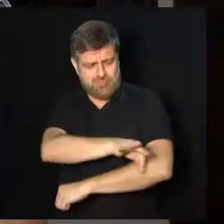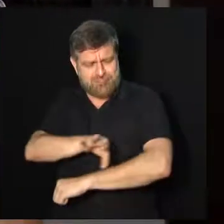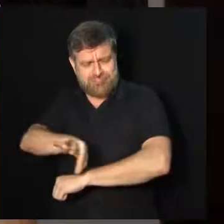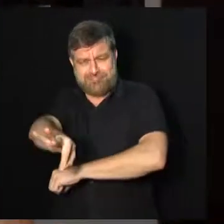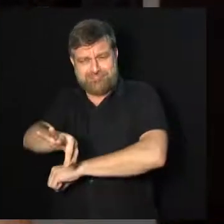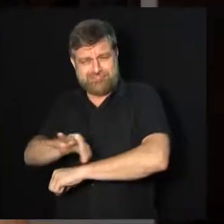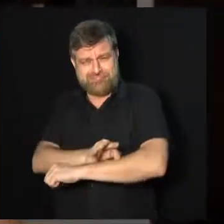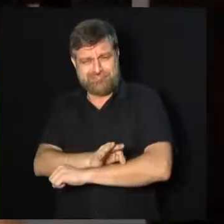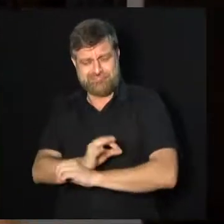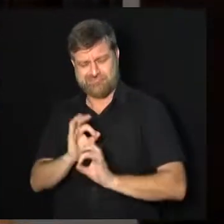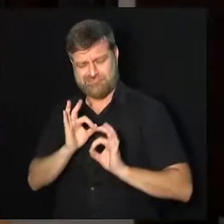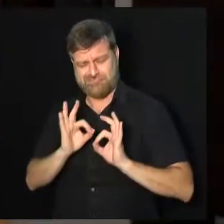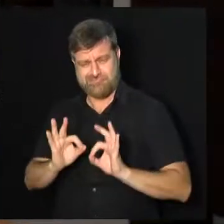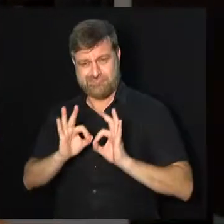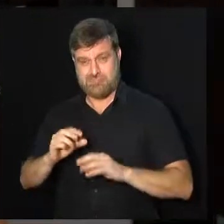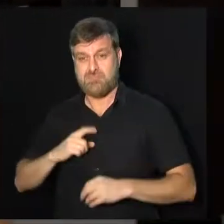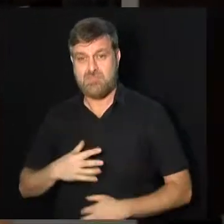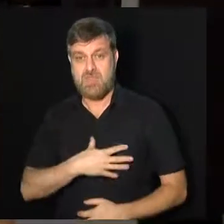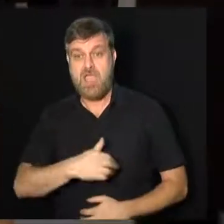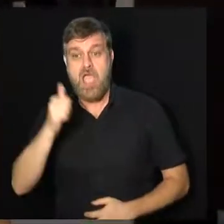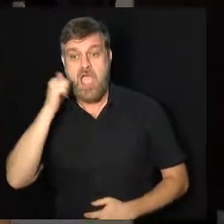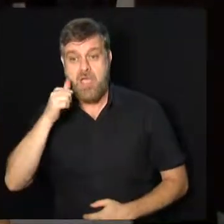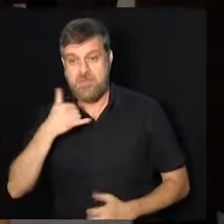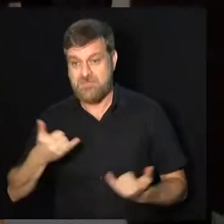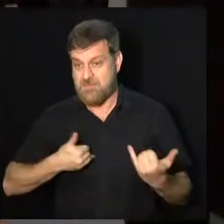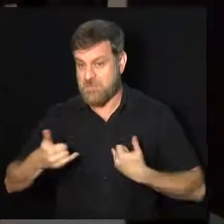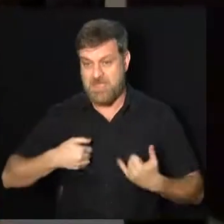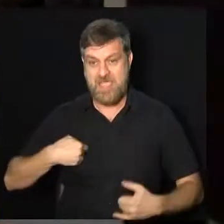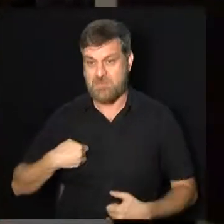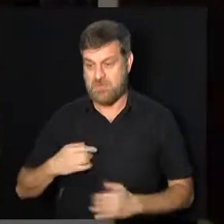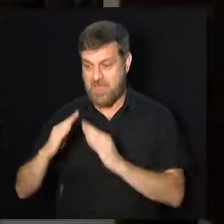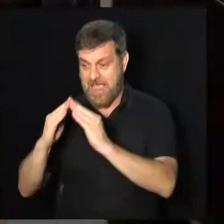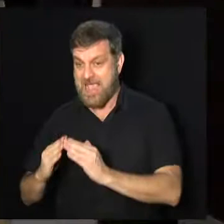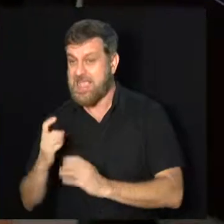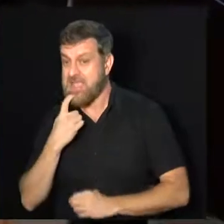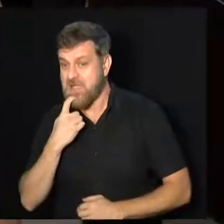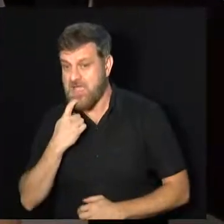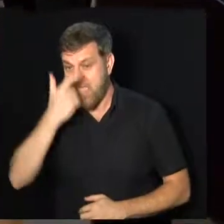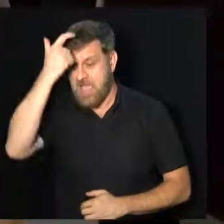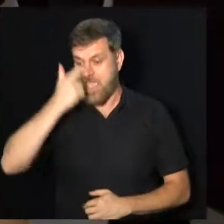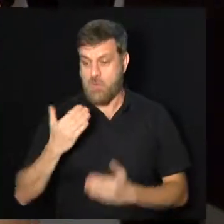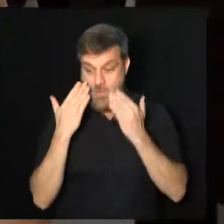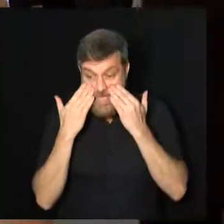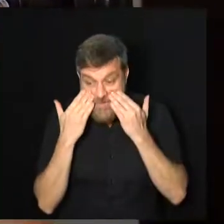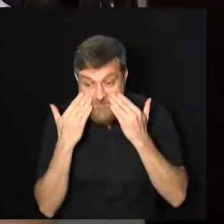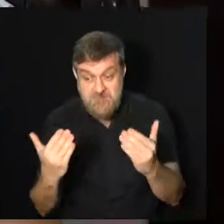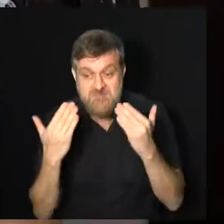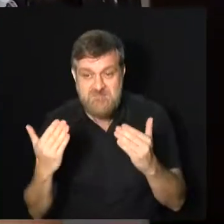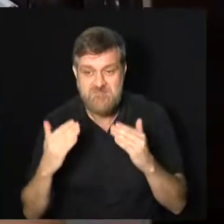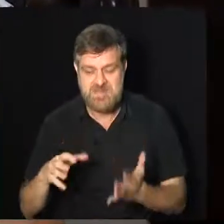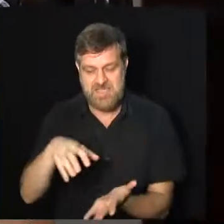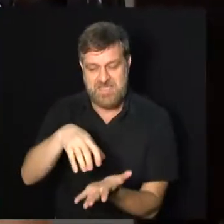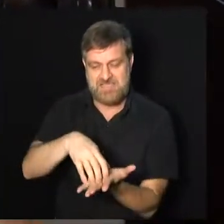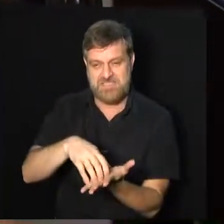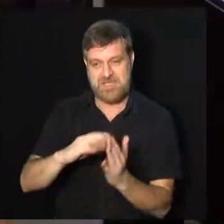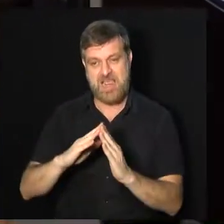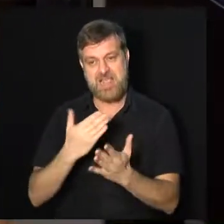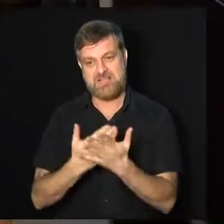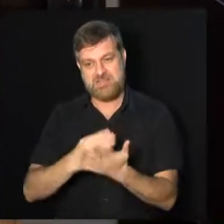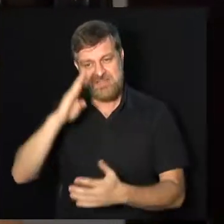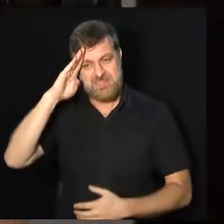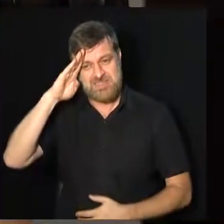maravilhosa, e a minha filha sempre brinca que eu não moro em Campinas, eu moro em frente à escola de cadetes. Bom, o que